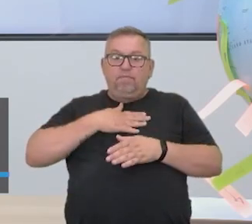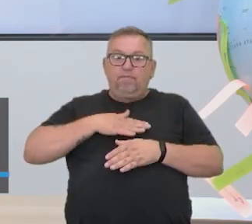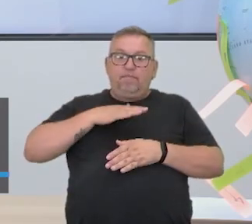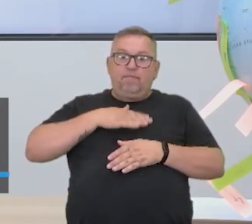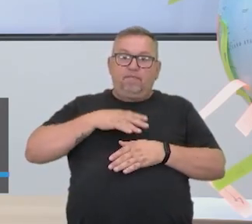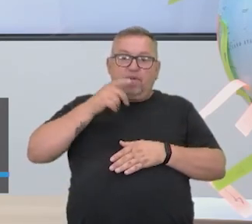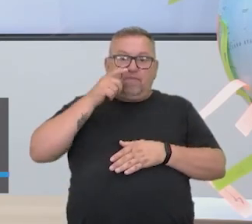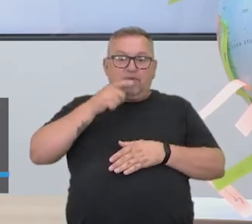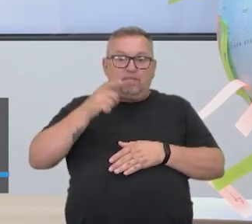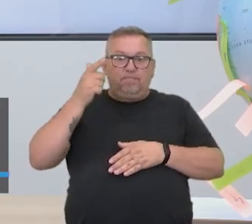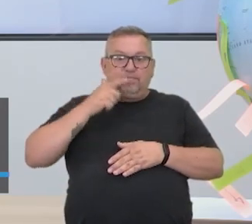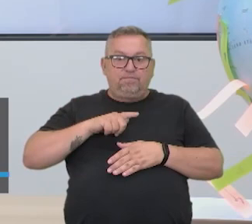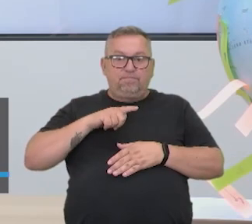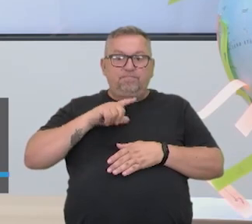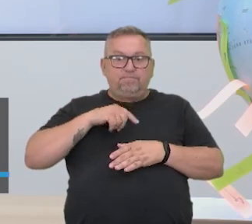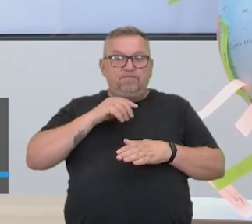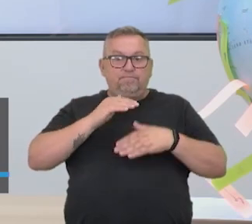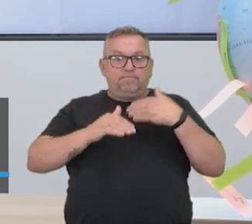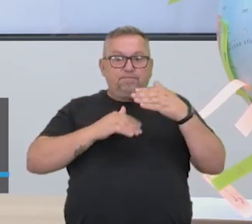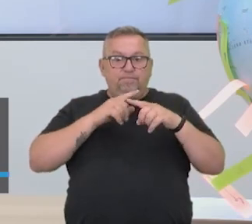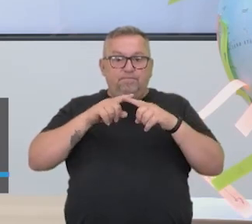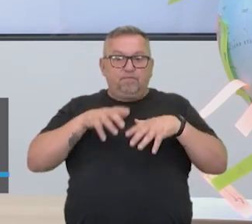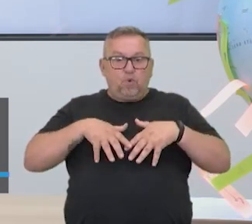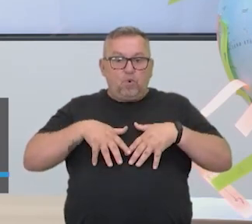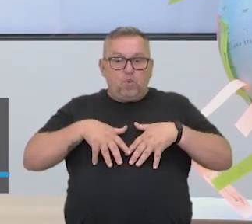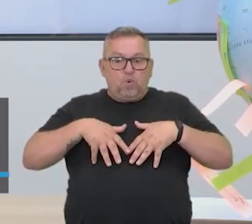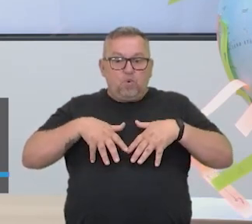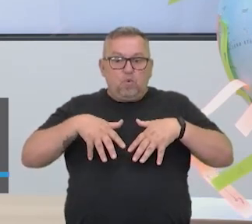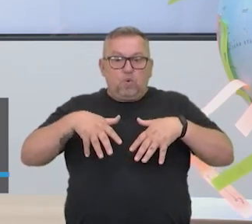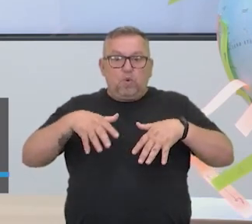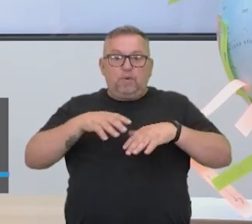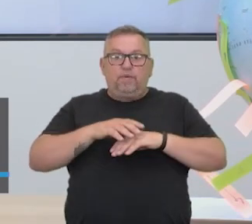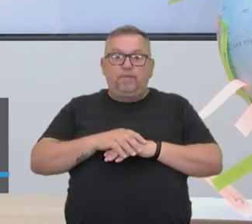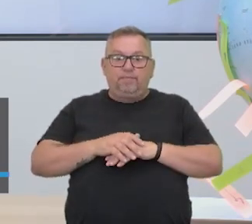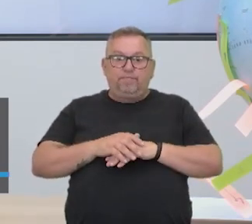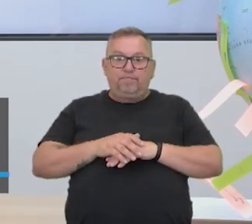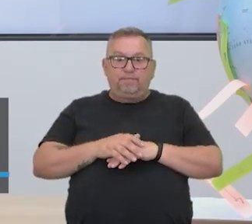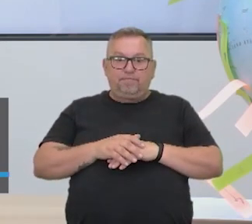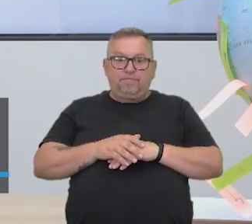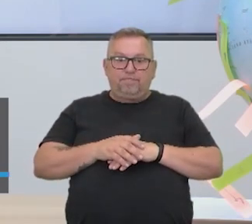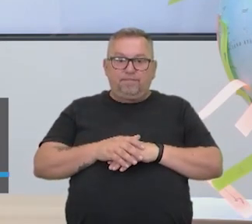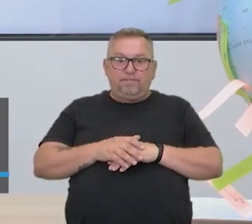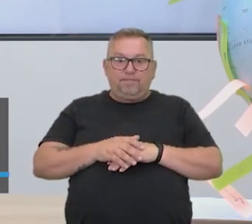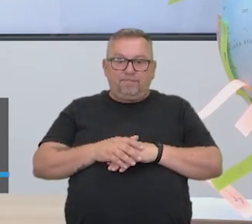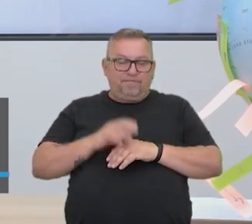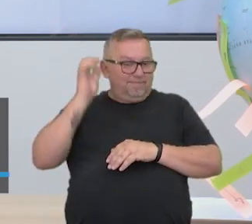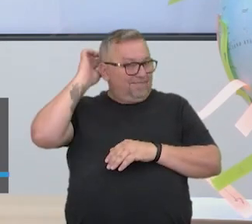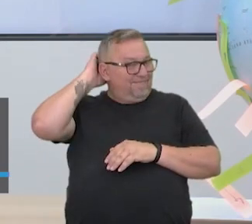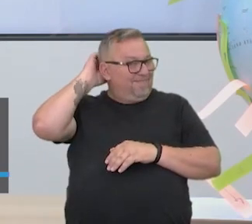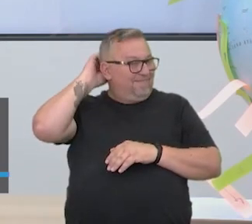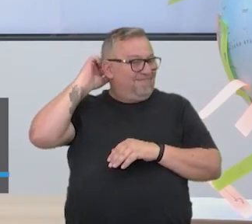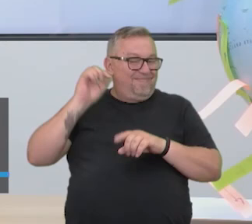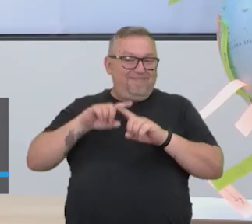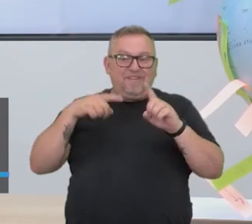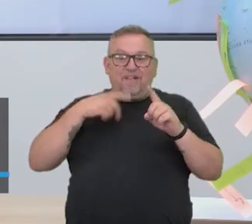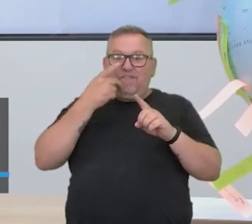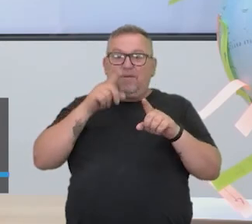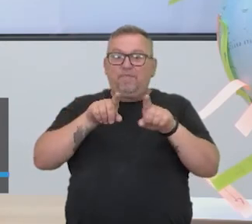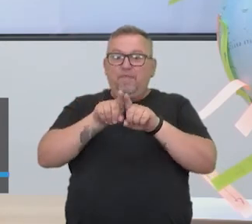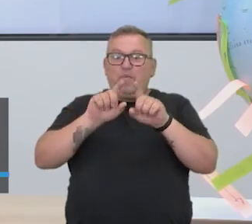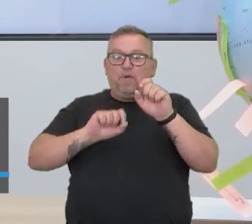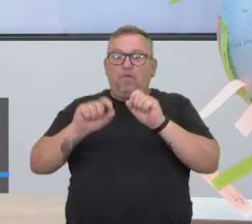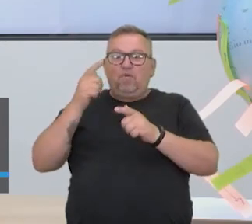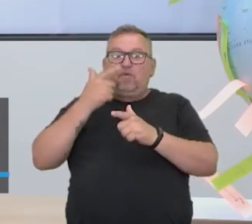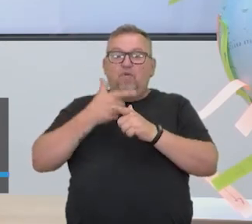para respeitar esse processo de descompressão, tá certo? Bom, E aí, falando aí sobre